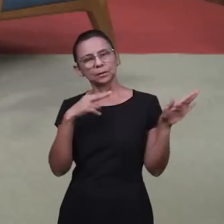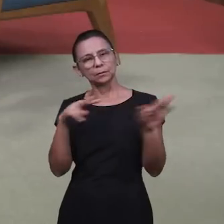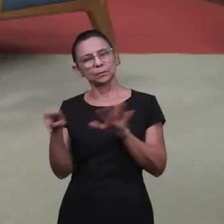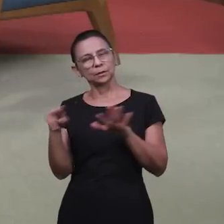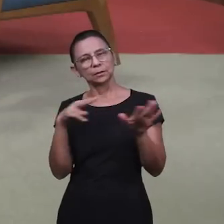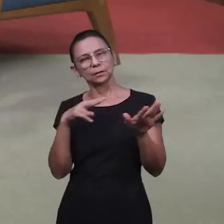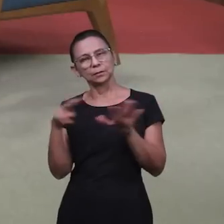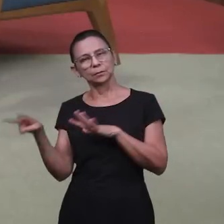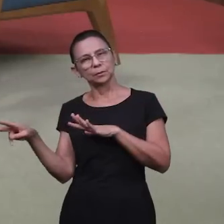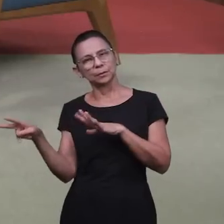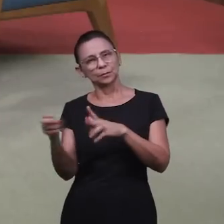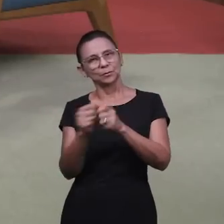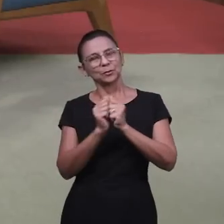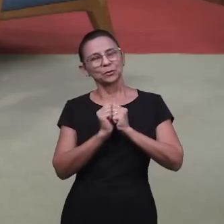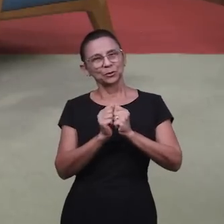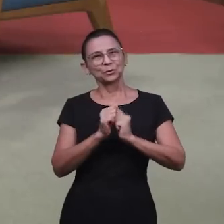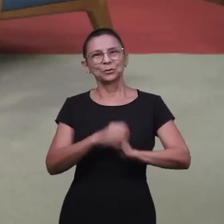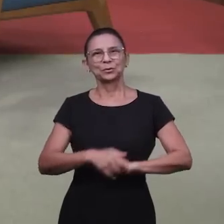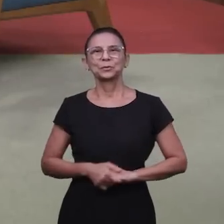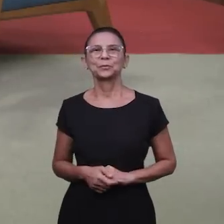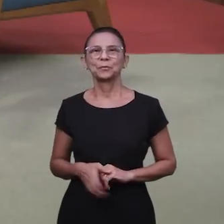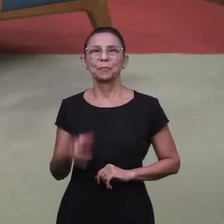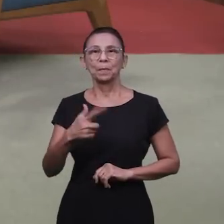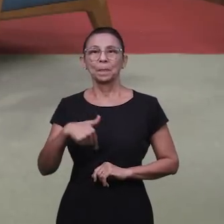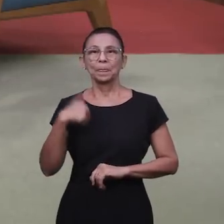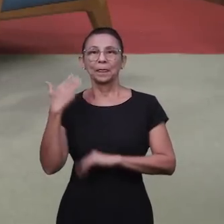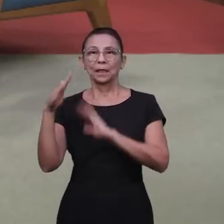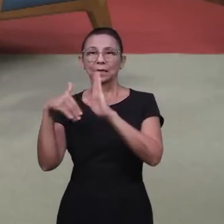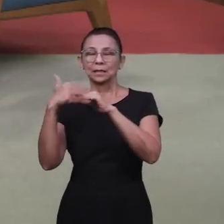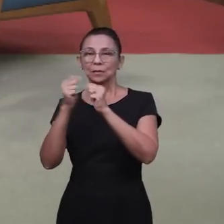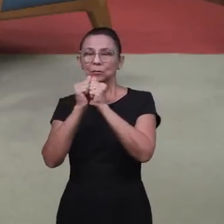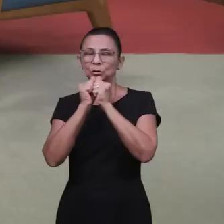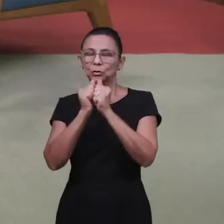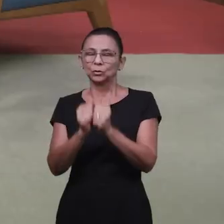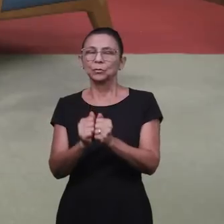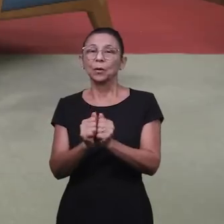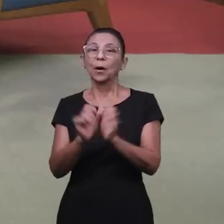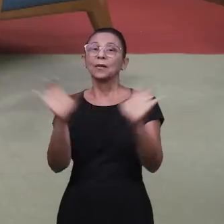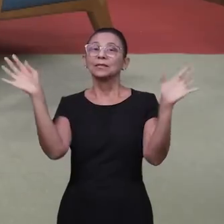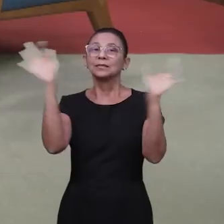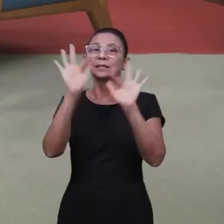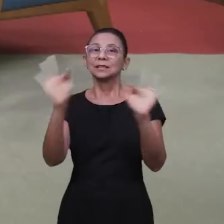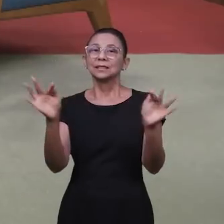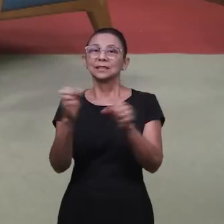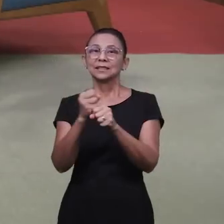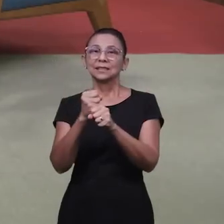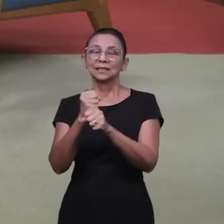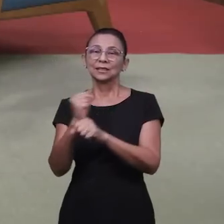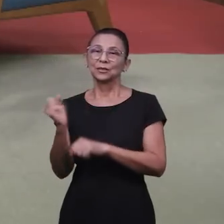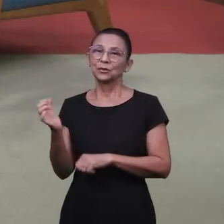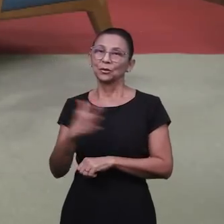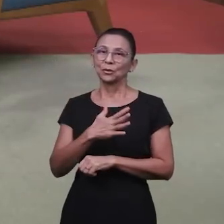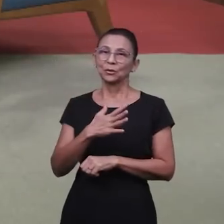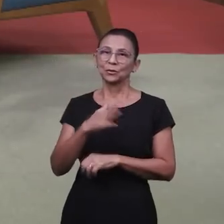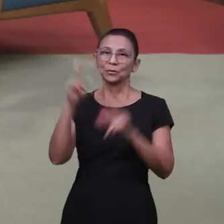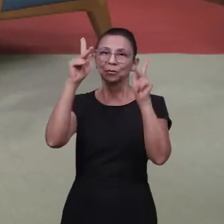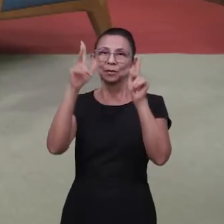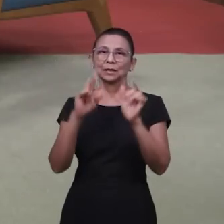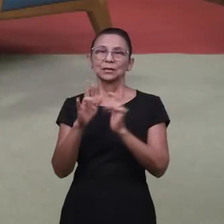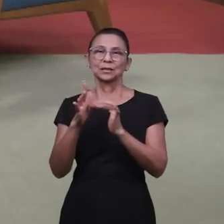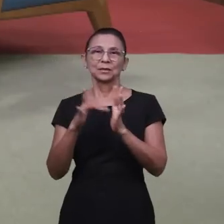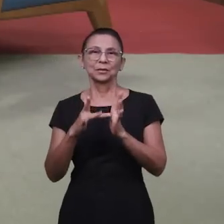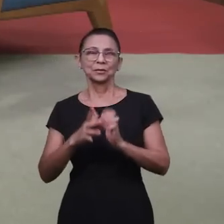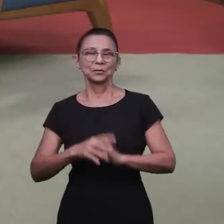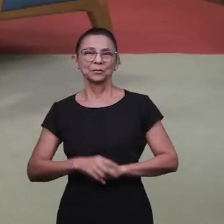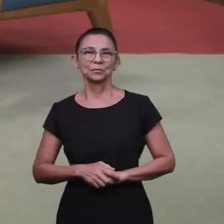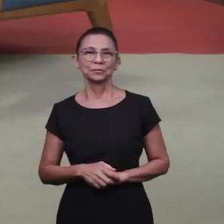aqui, a gente cresce junto com os irmãos que participam. Eu quero desejar a vocês dois feliz ano novo. Deus abençoe, a paz do